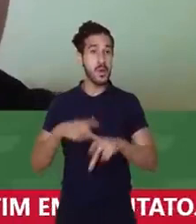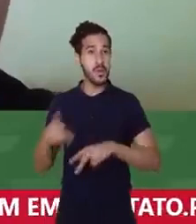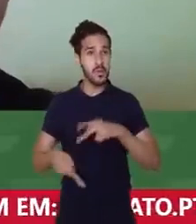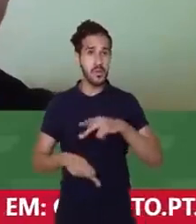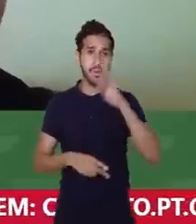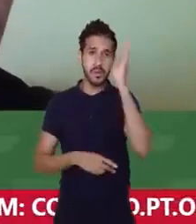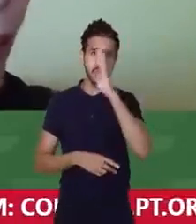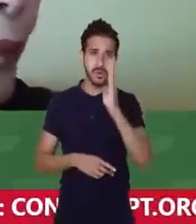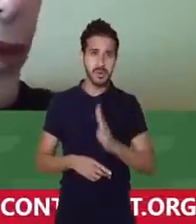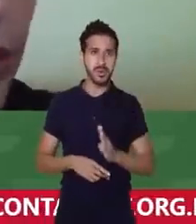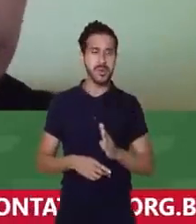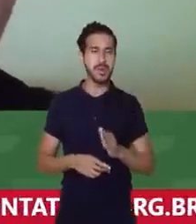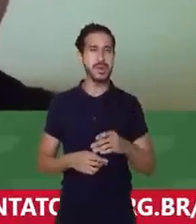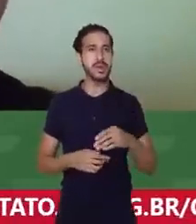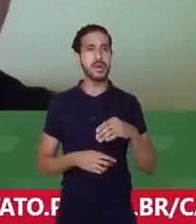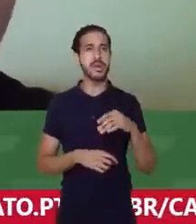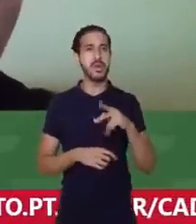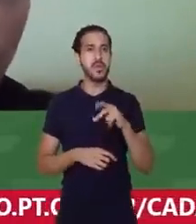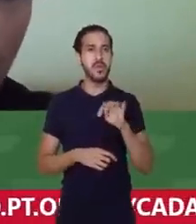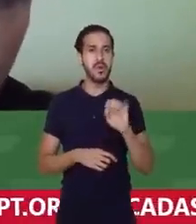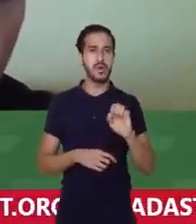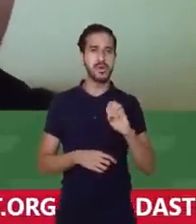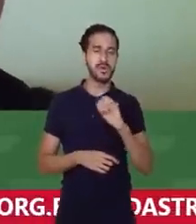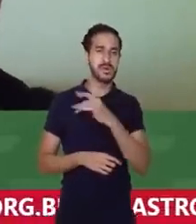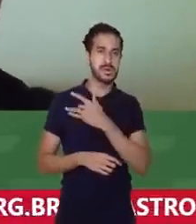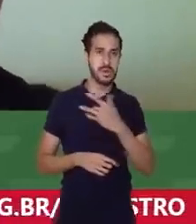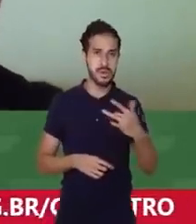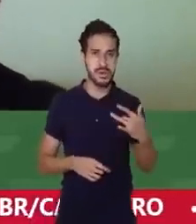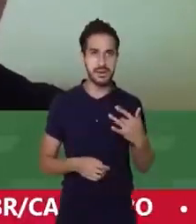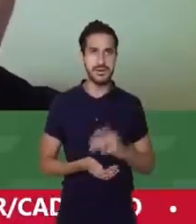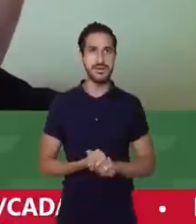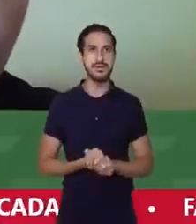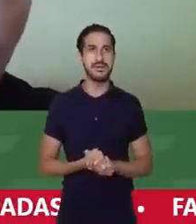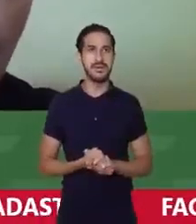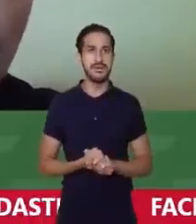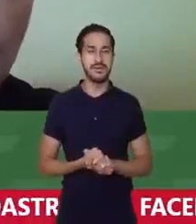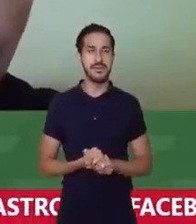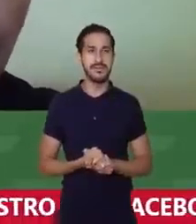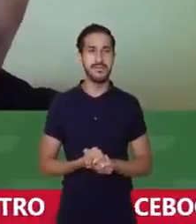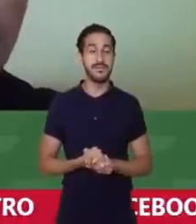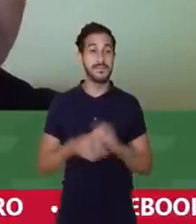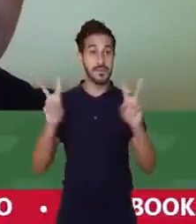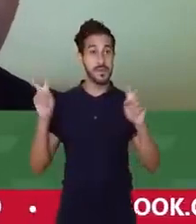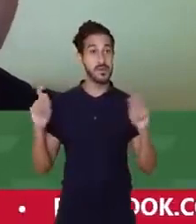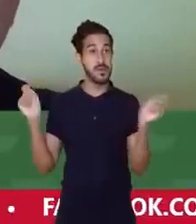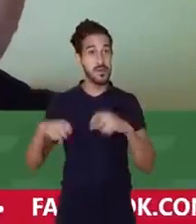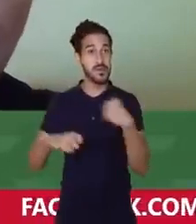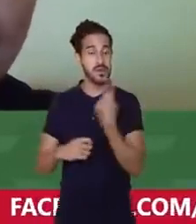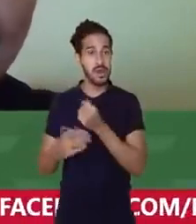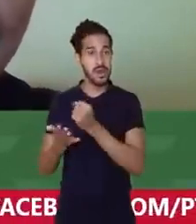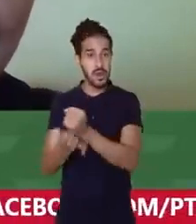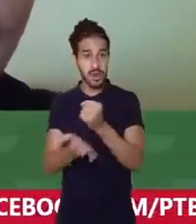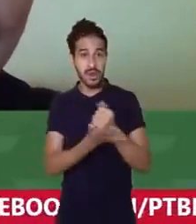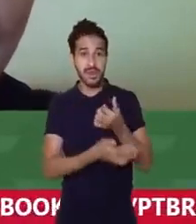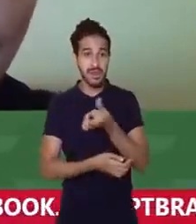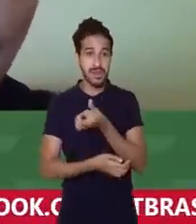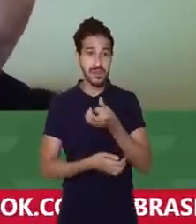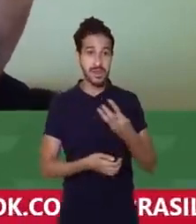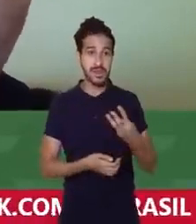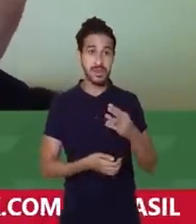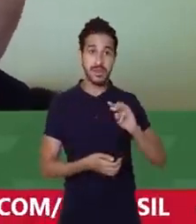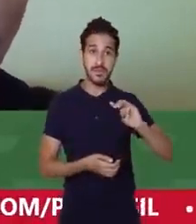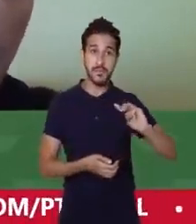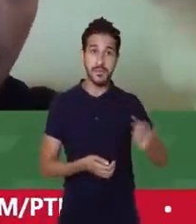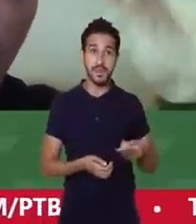população brasileira recorre, né, o posto de saúde, isso. Isso permitiu que nós atendêssemos